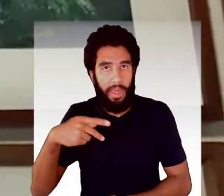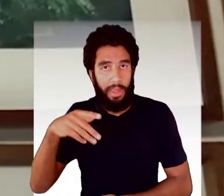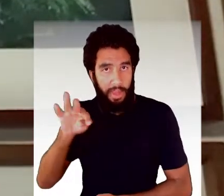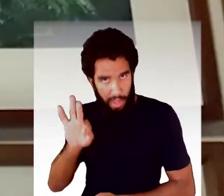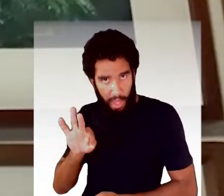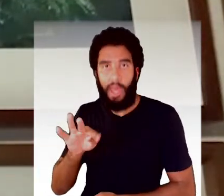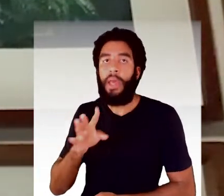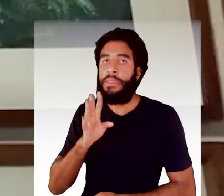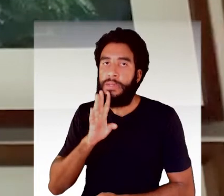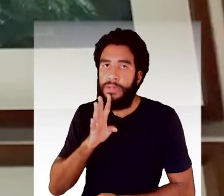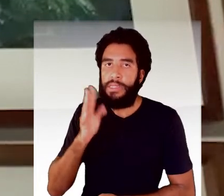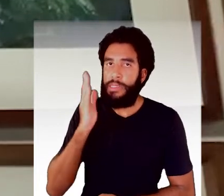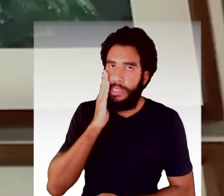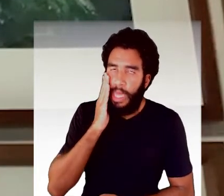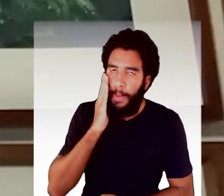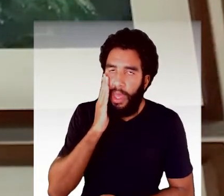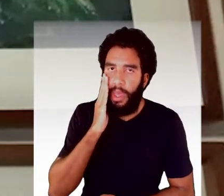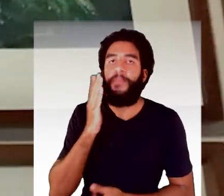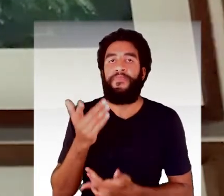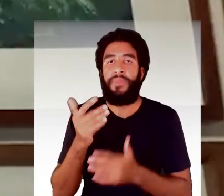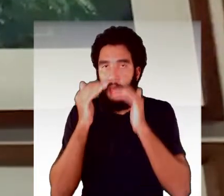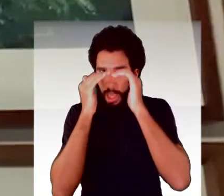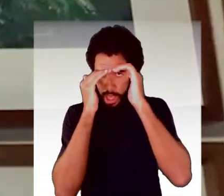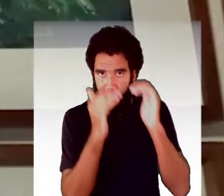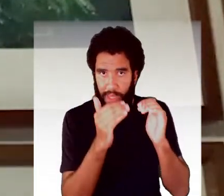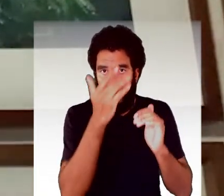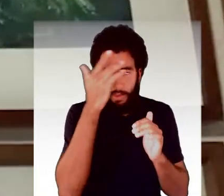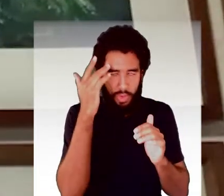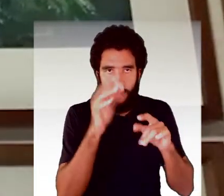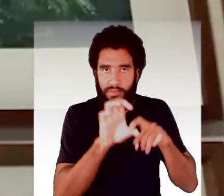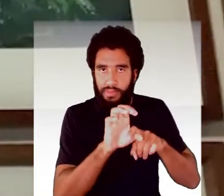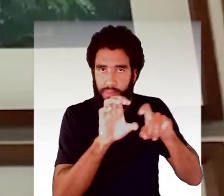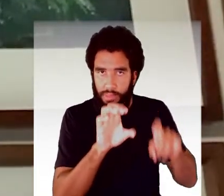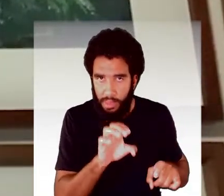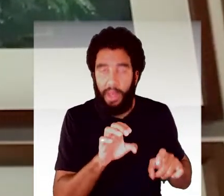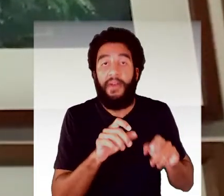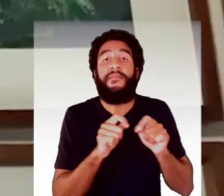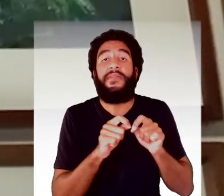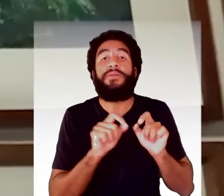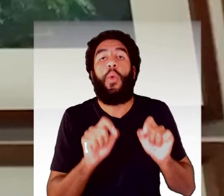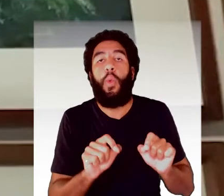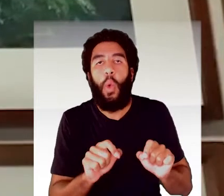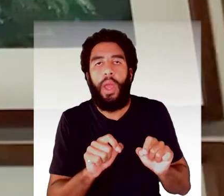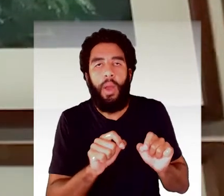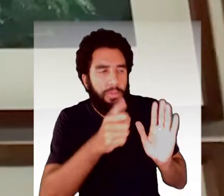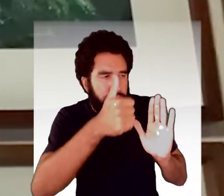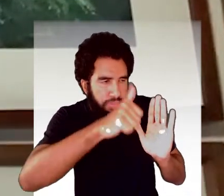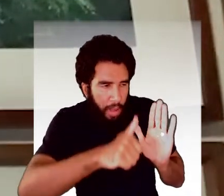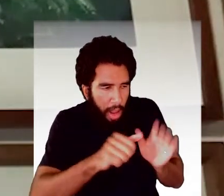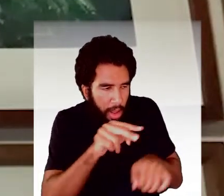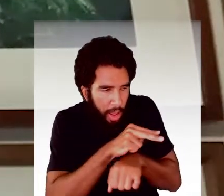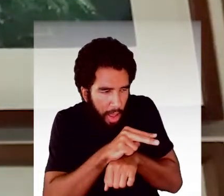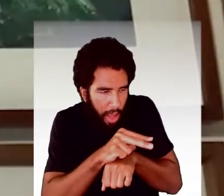Ministério Público do Trabalho, que, respeitada a independência funcional dos seus membros, instaurará uma investigação